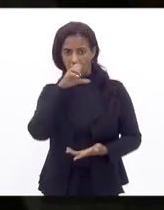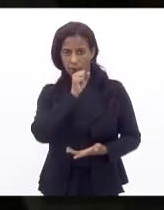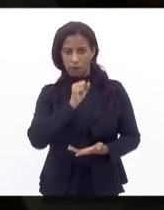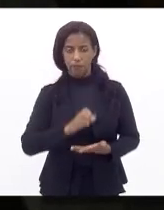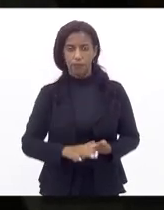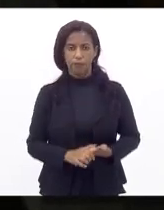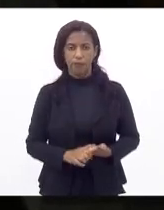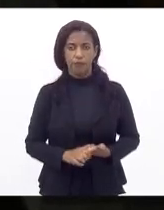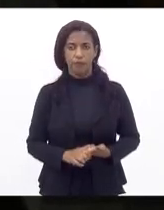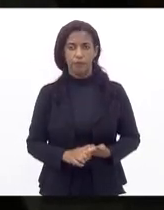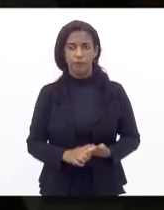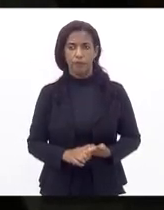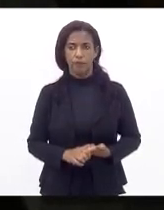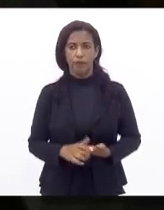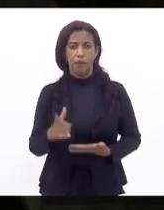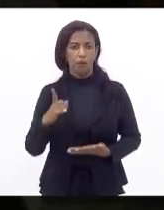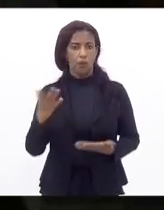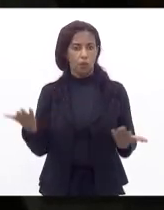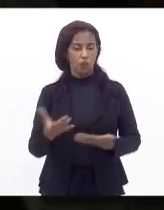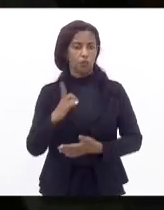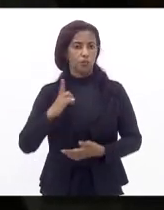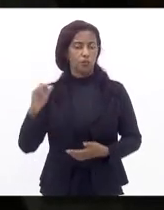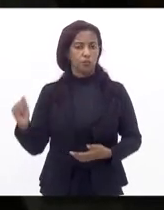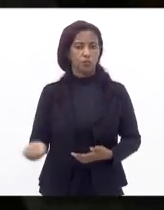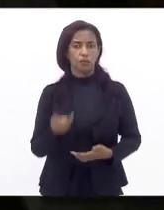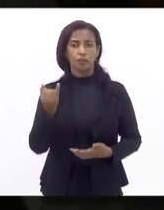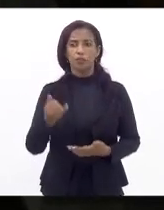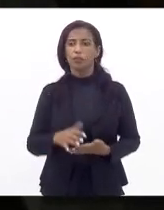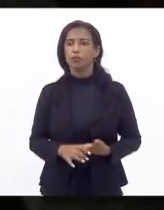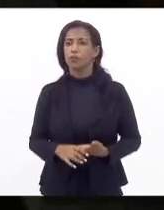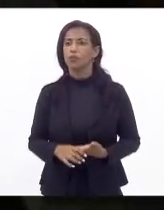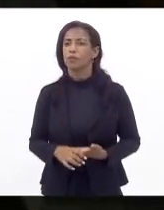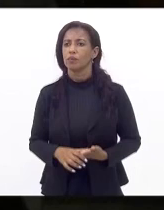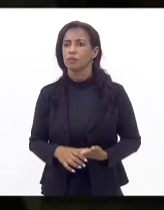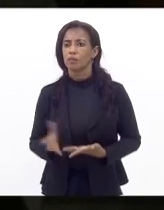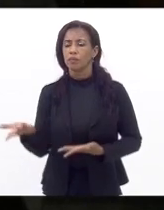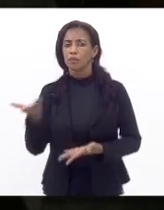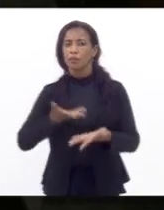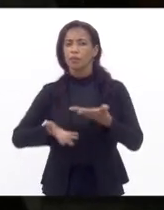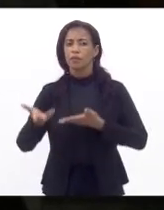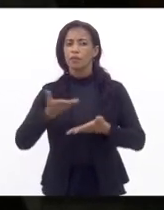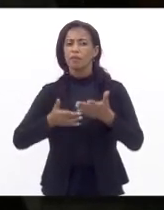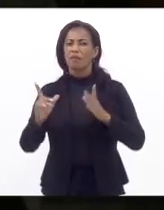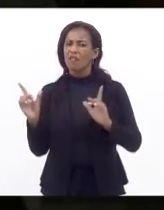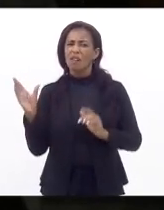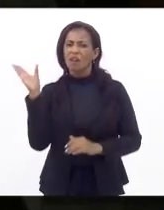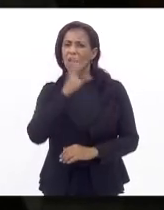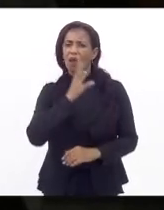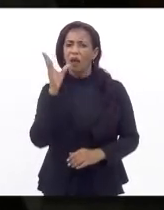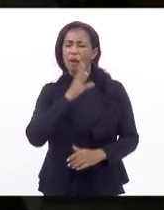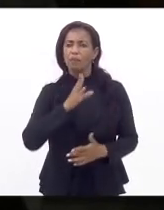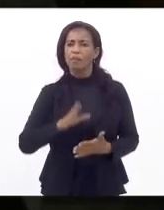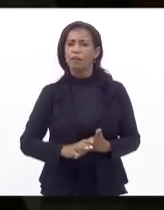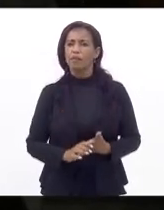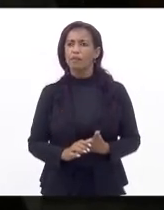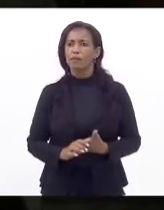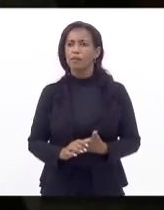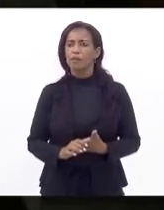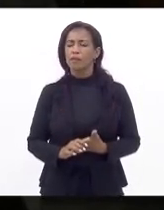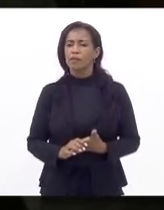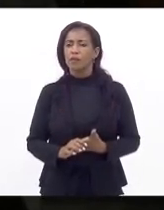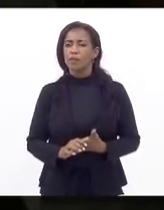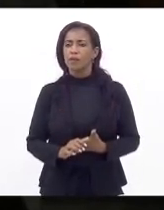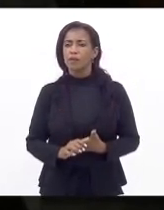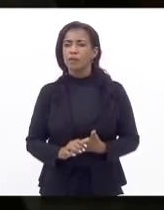faço, mas hoje eu tive o privilégio de participar, ainda que brevemente, de uma